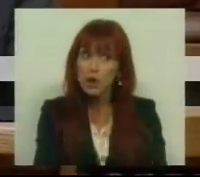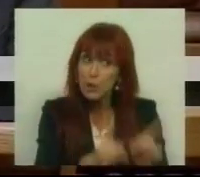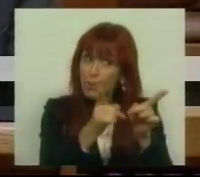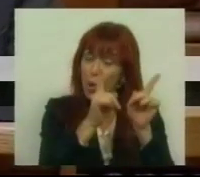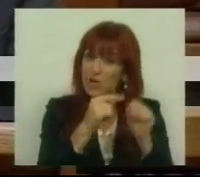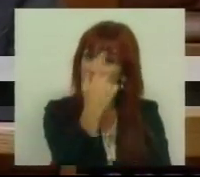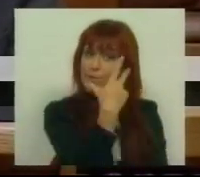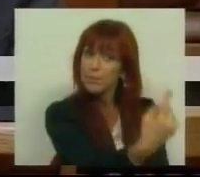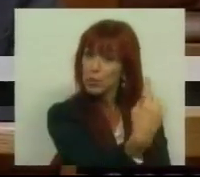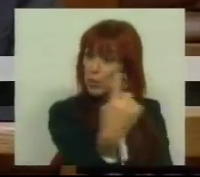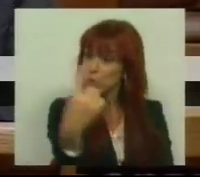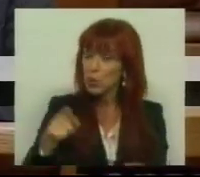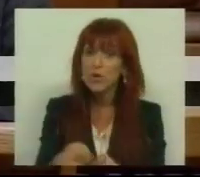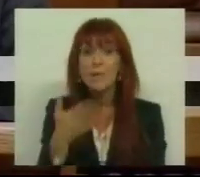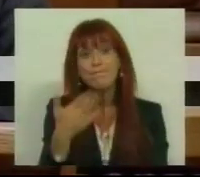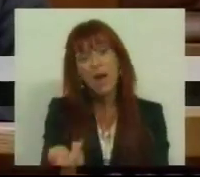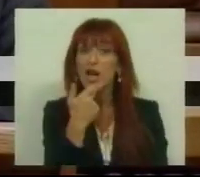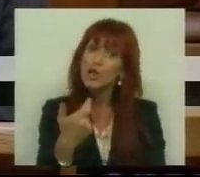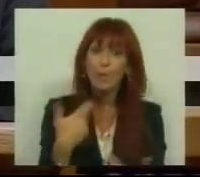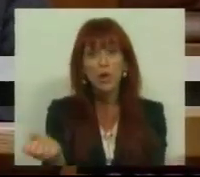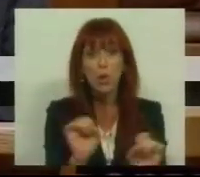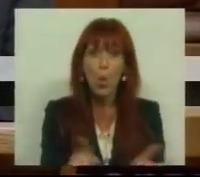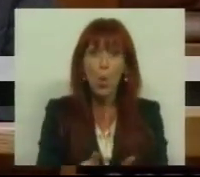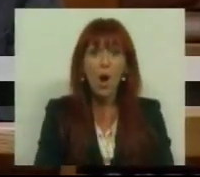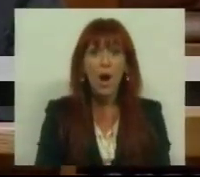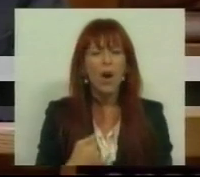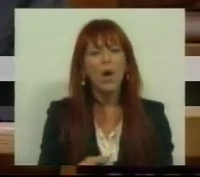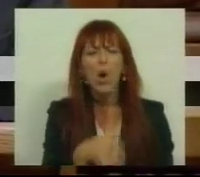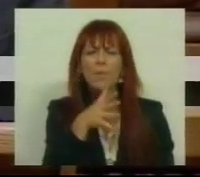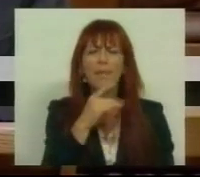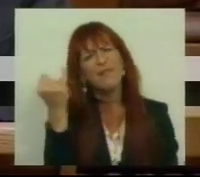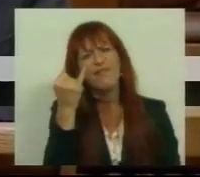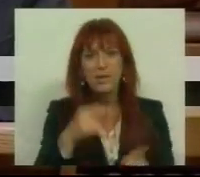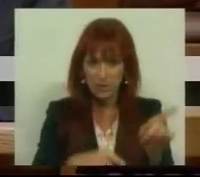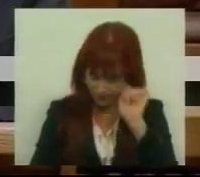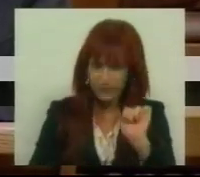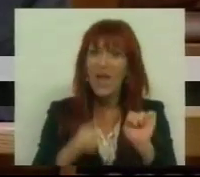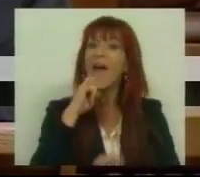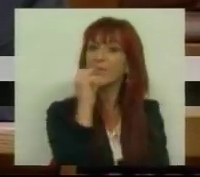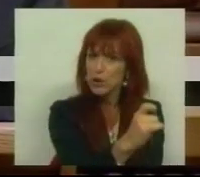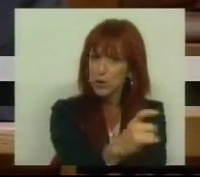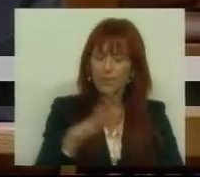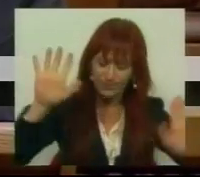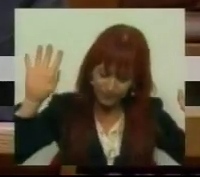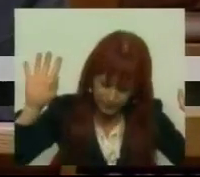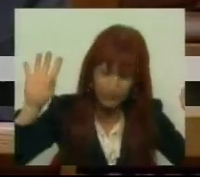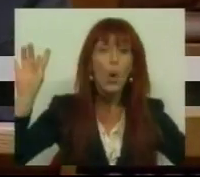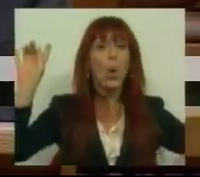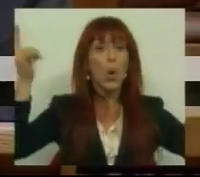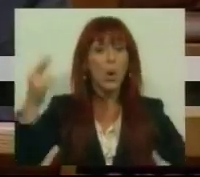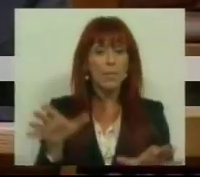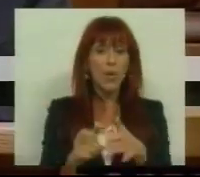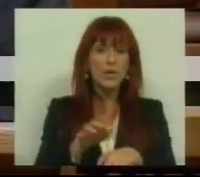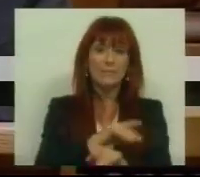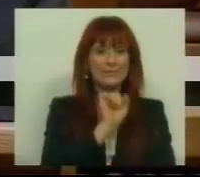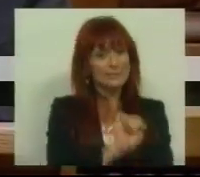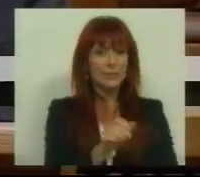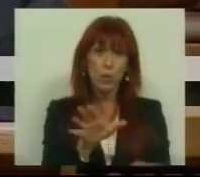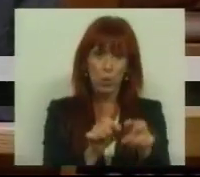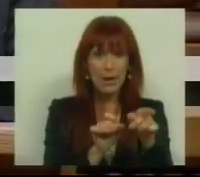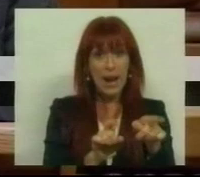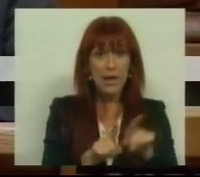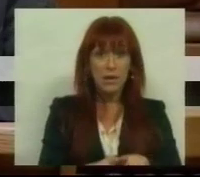responsabilidades individuais de omissão de respostas ou de prestação de declarações falsas. Apesar disso, o Conselho de Administração do